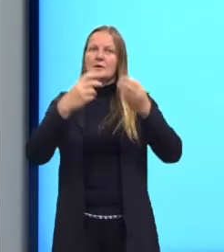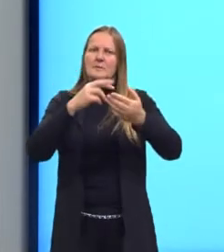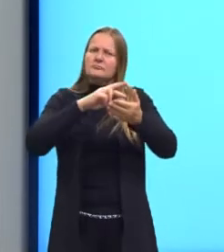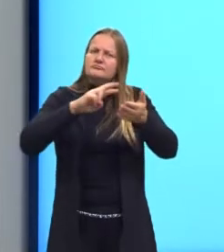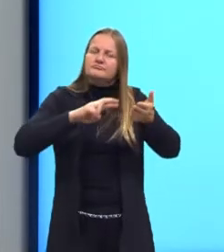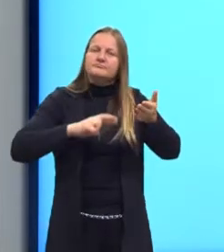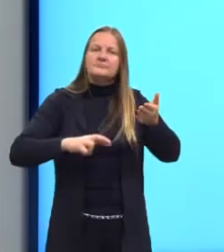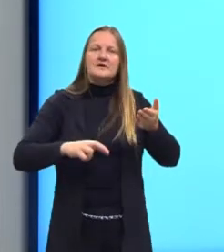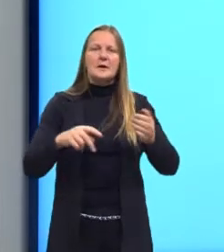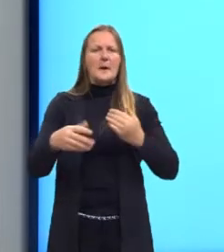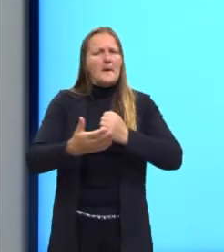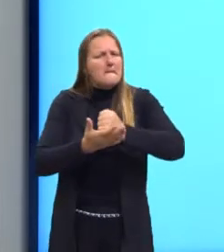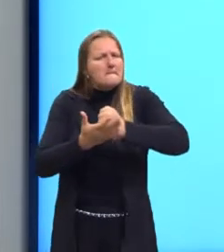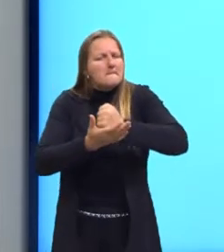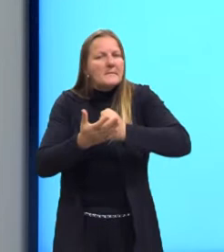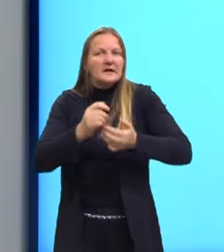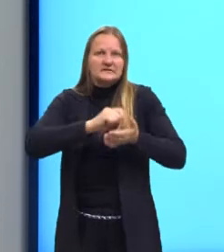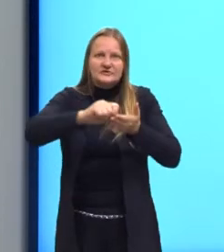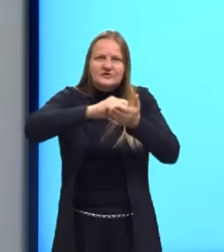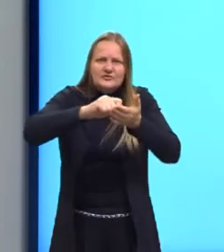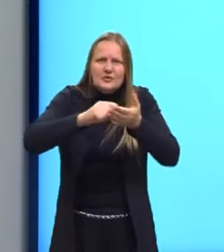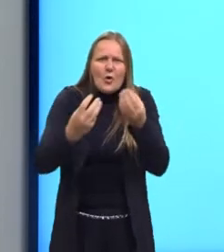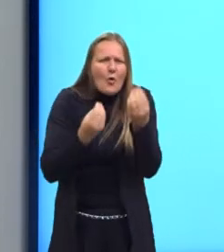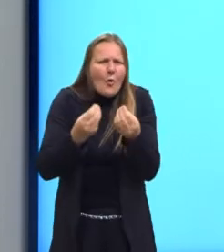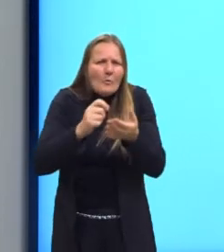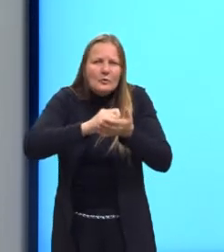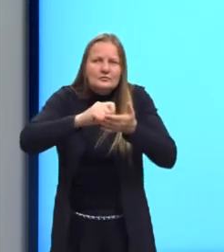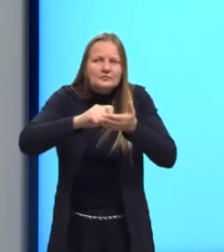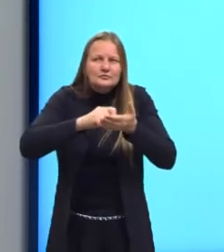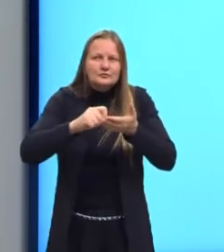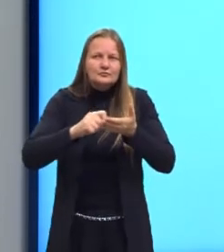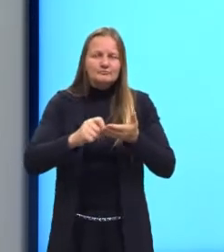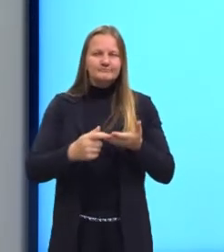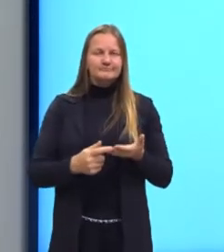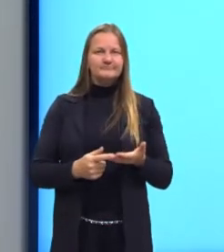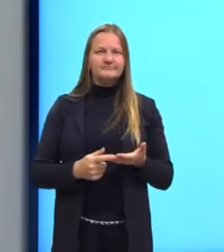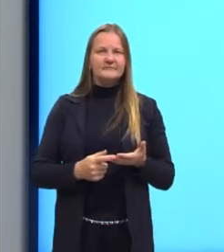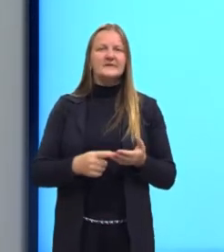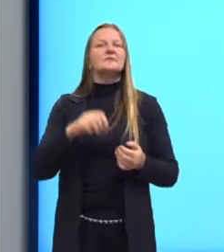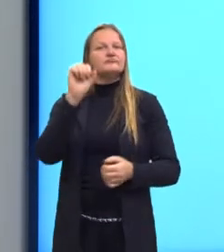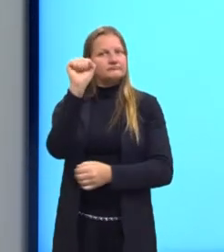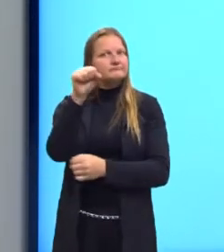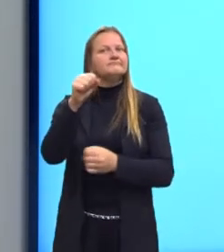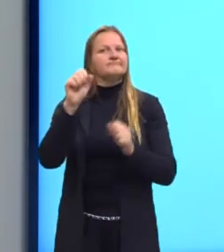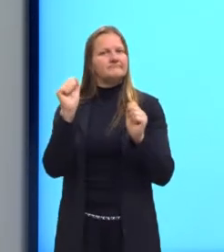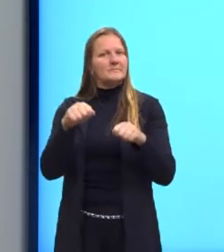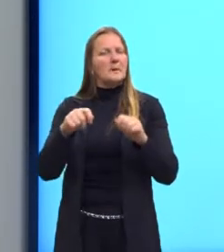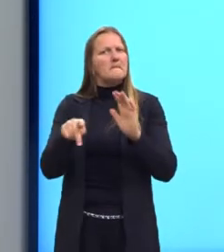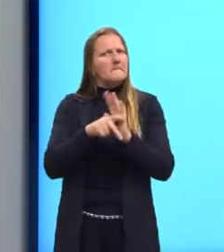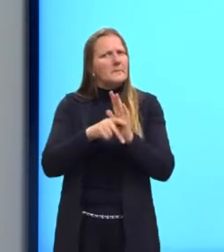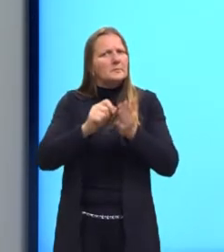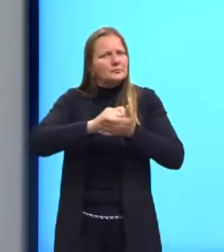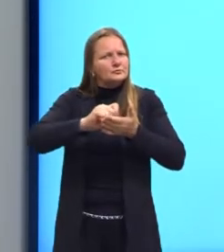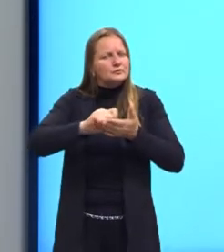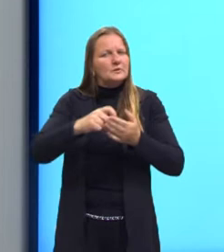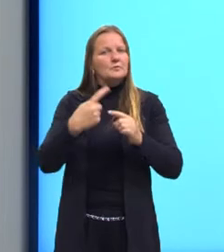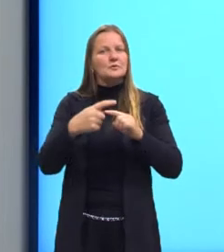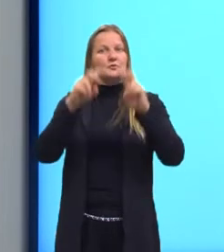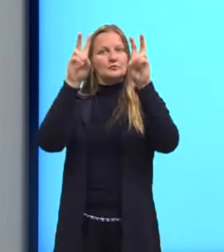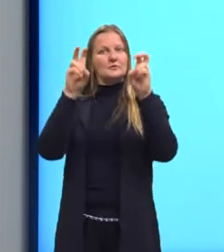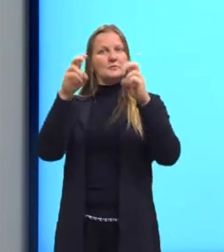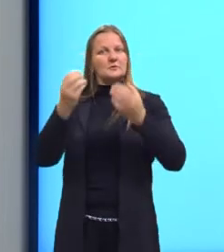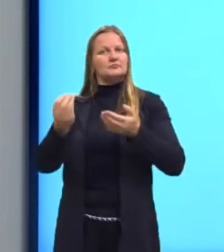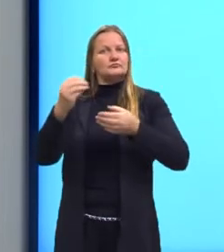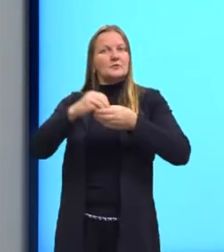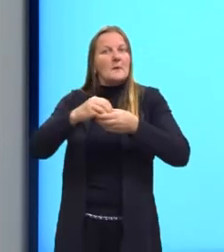é a nossa base de escrita o tema da redação é a nossa base de escrita Sim ele é porque porque é sobre ele